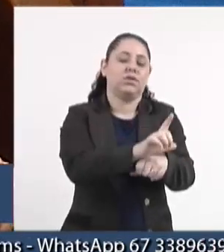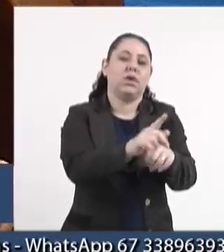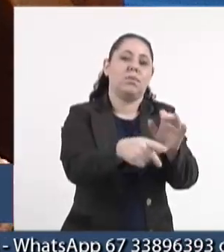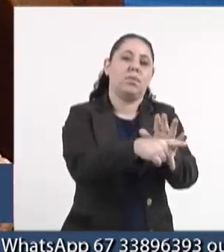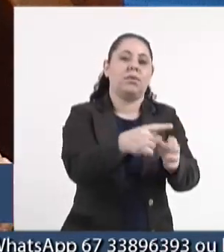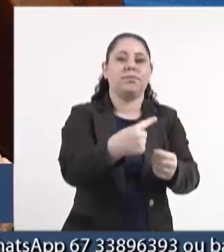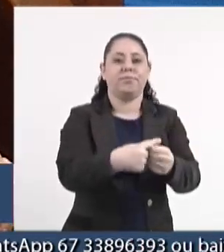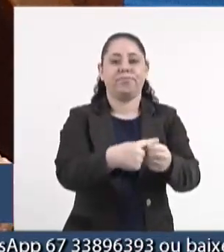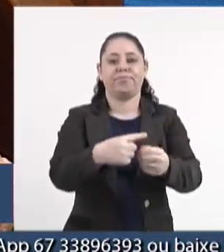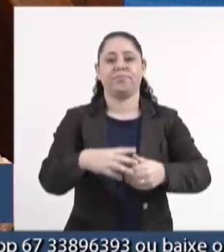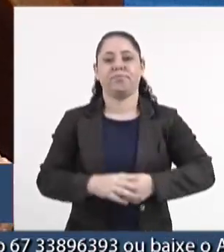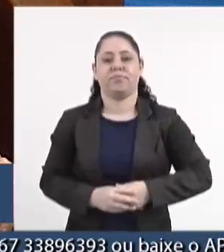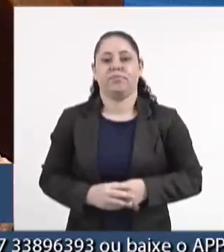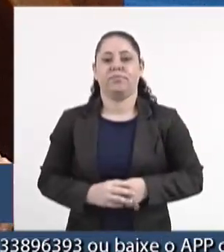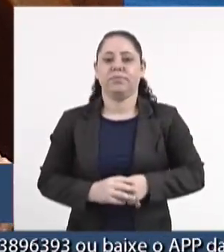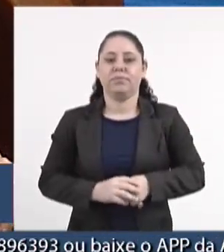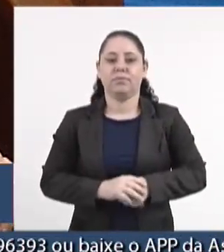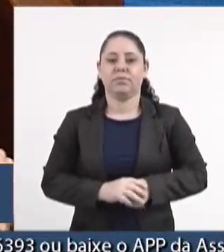sua cidade.